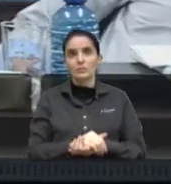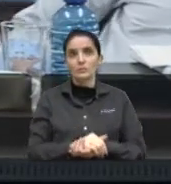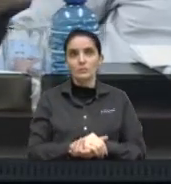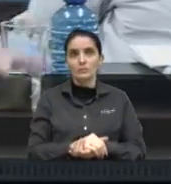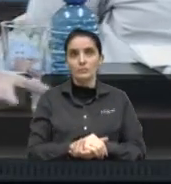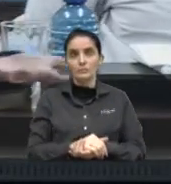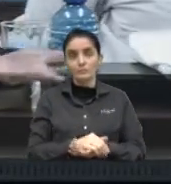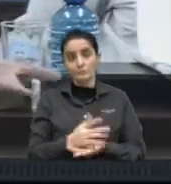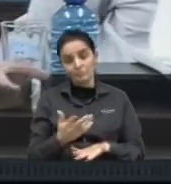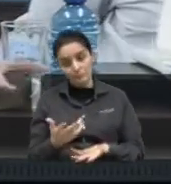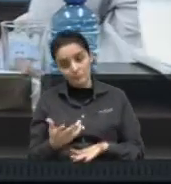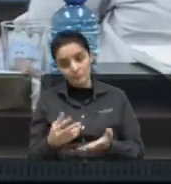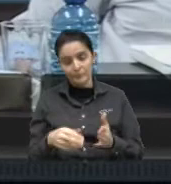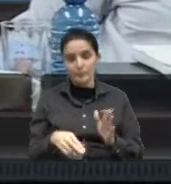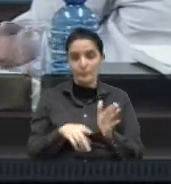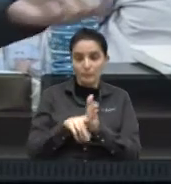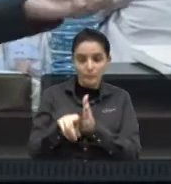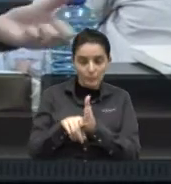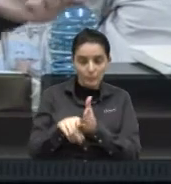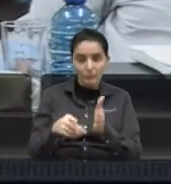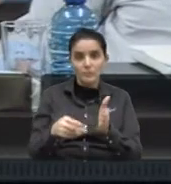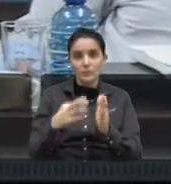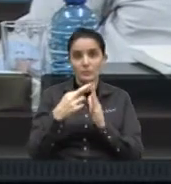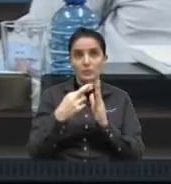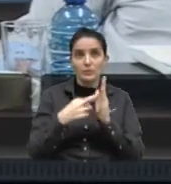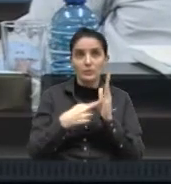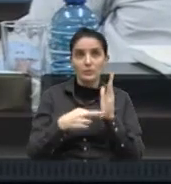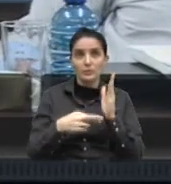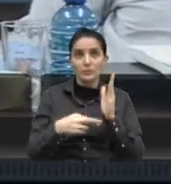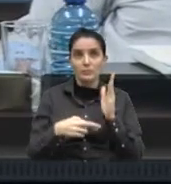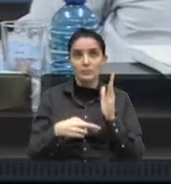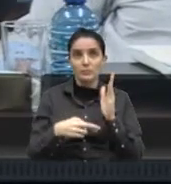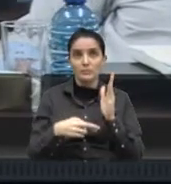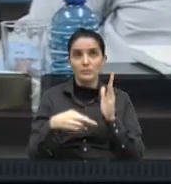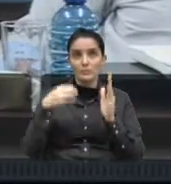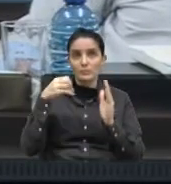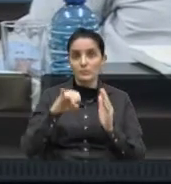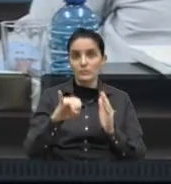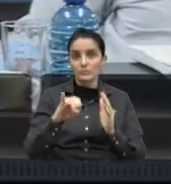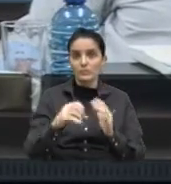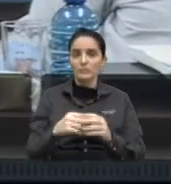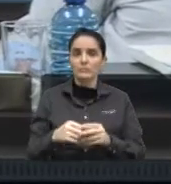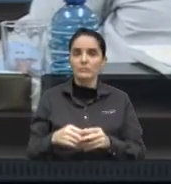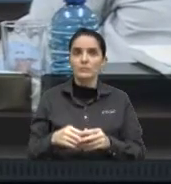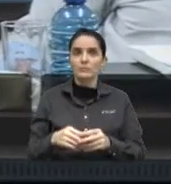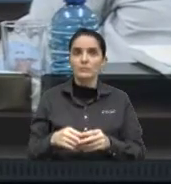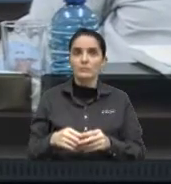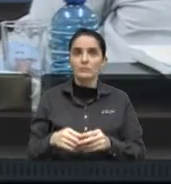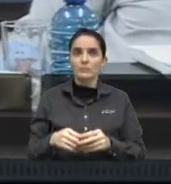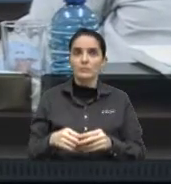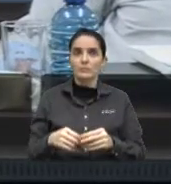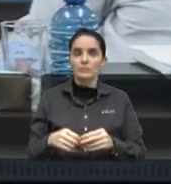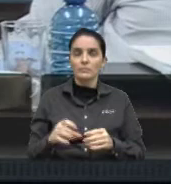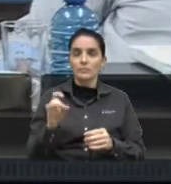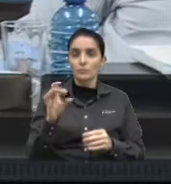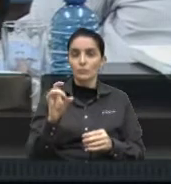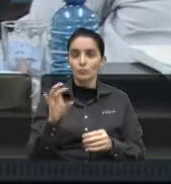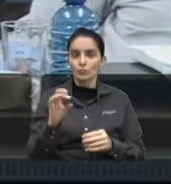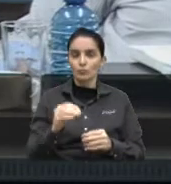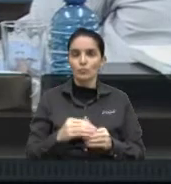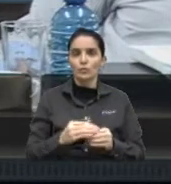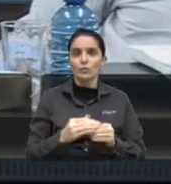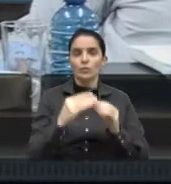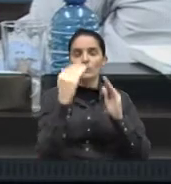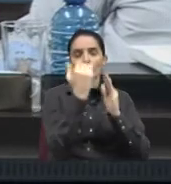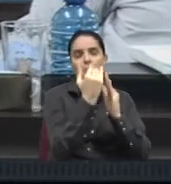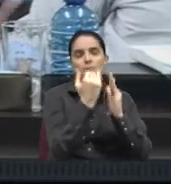verificamos regimentalmente e nós temos que nos limitar a esse debate apenas a ordem do dia aqui é uma